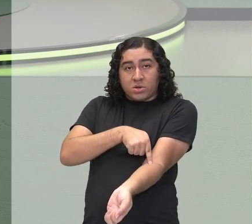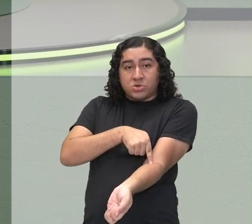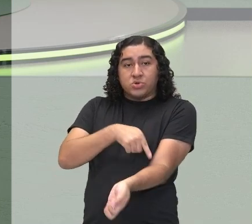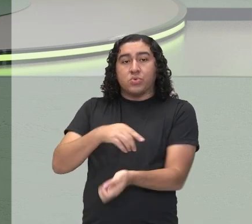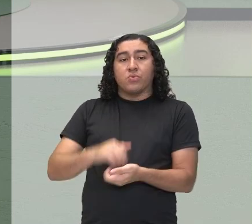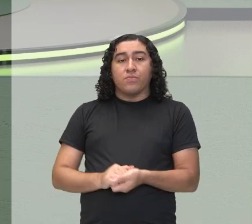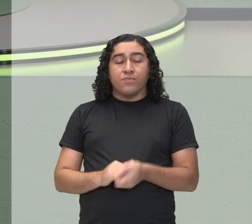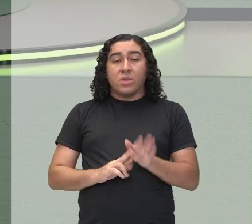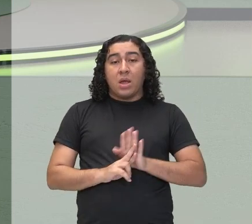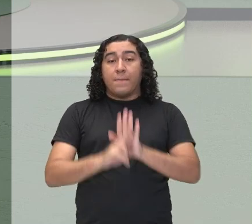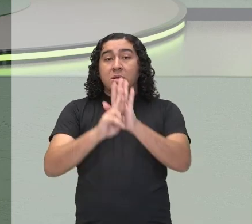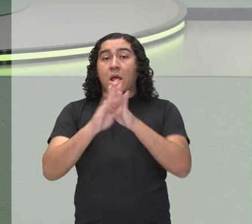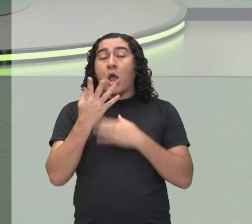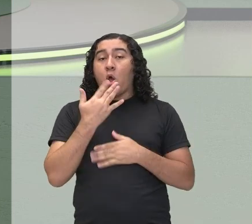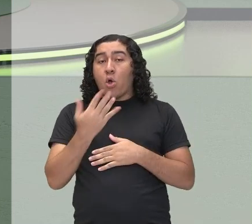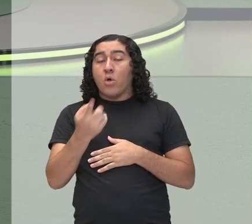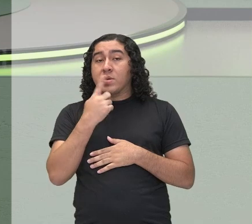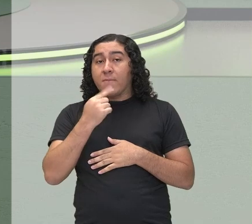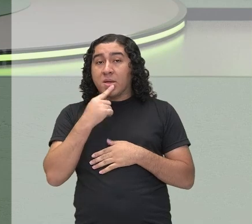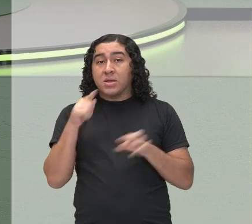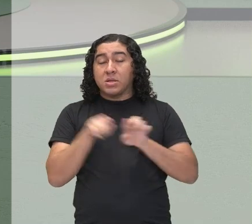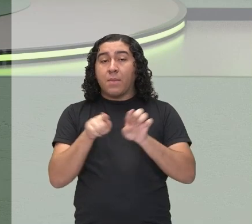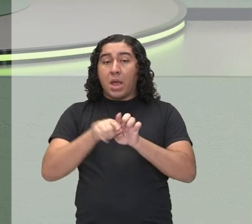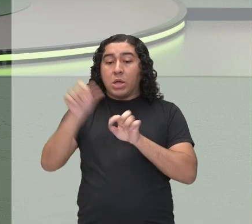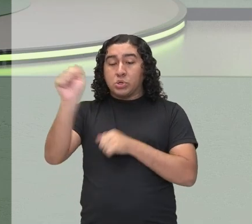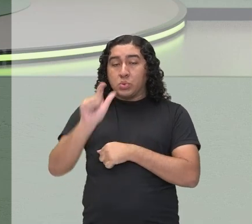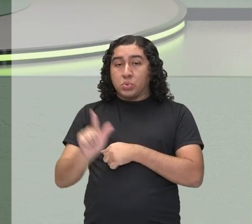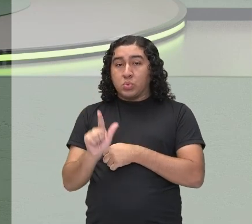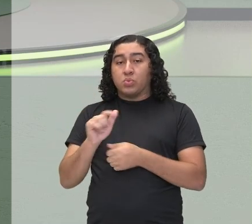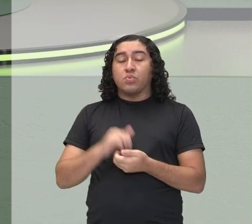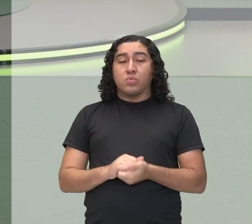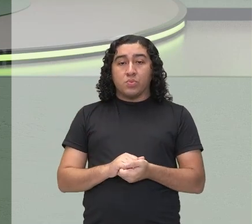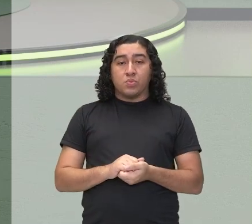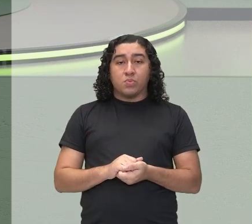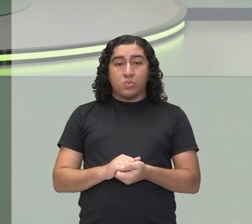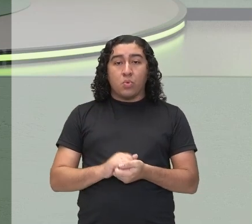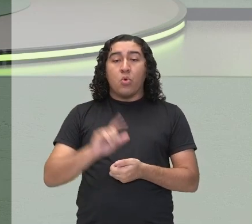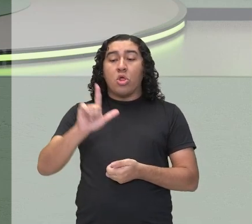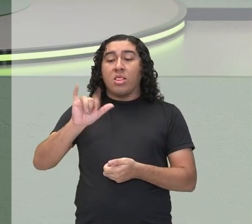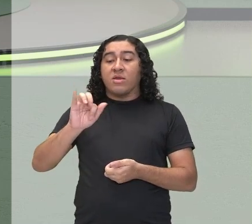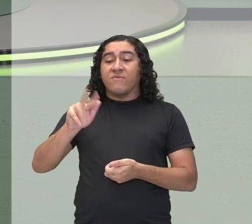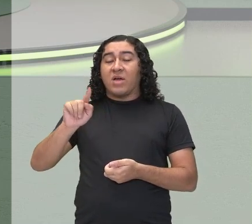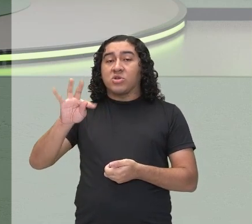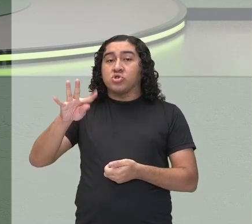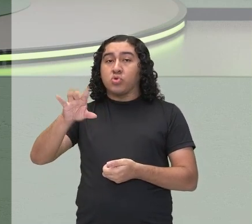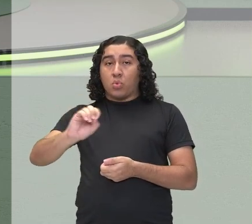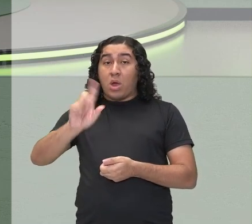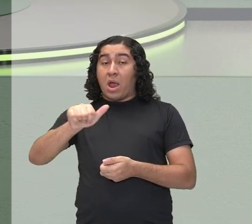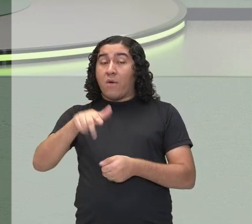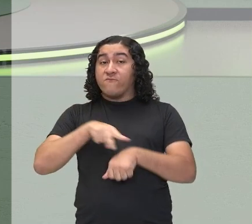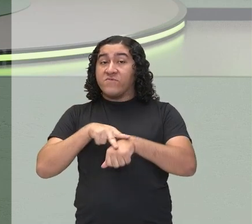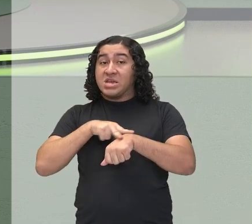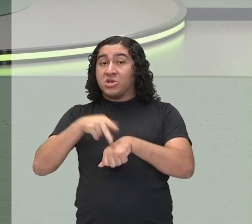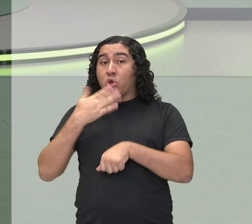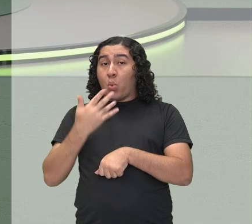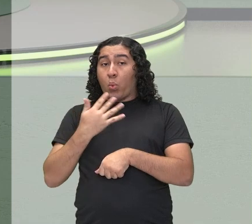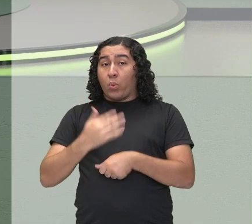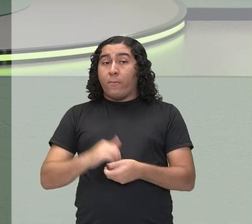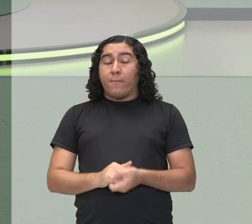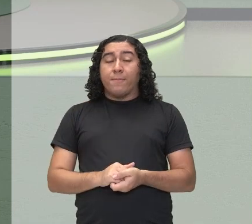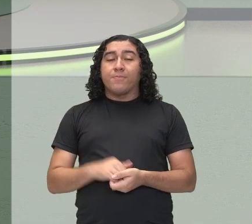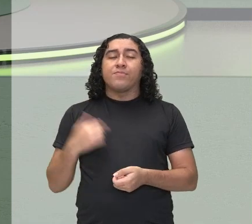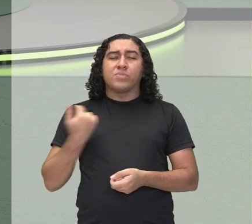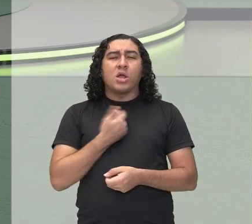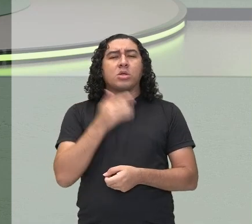representado aqui nas cores vermelho e azul, e o vaso linfático são esses vasos em verde, tá? Então a gente vai entender